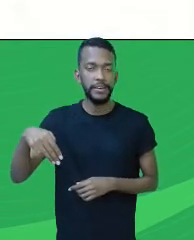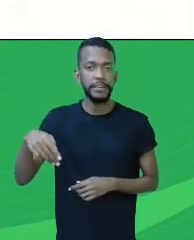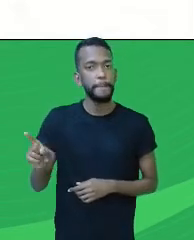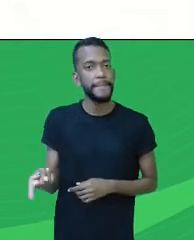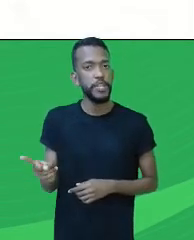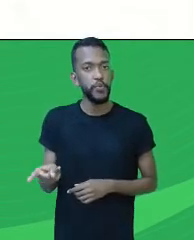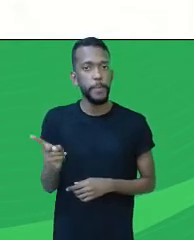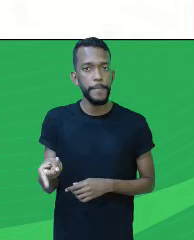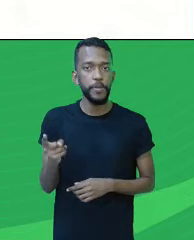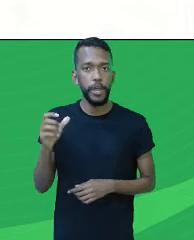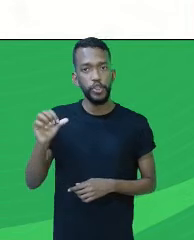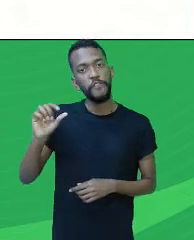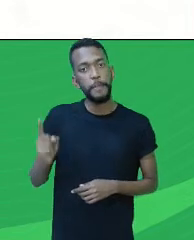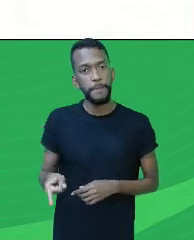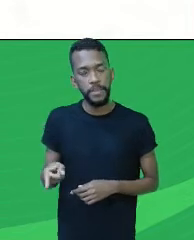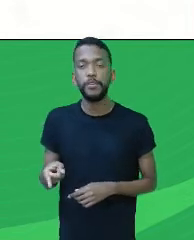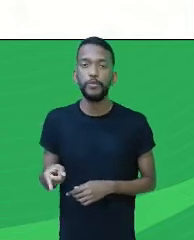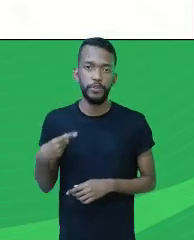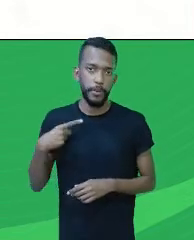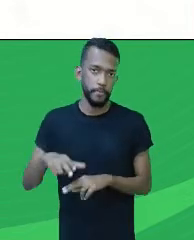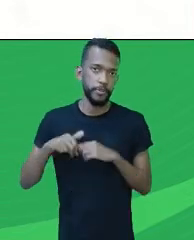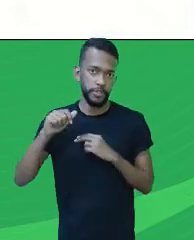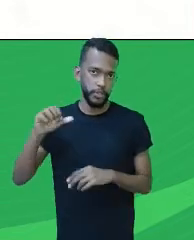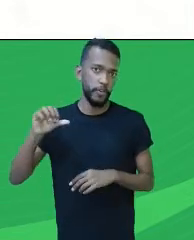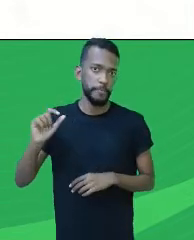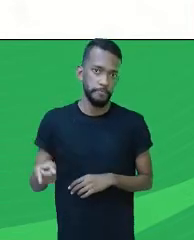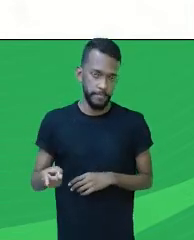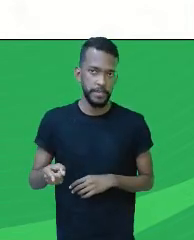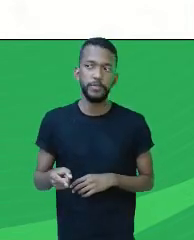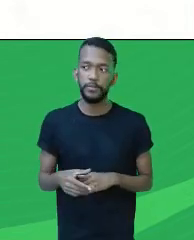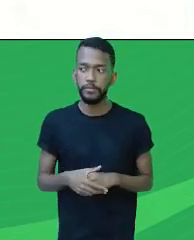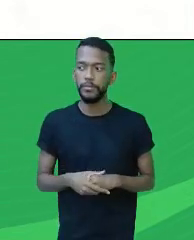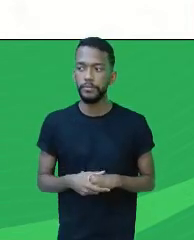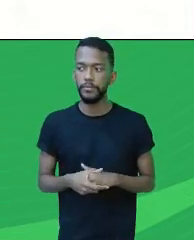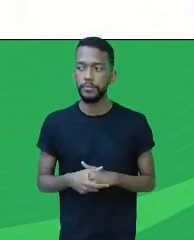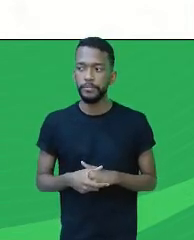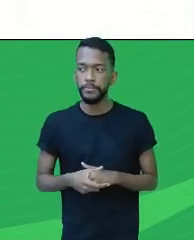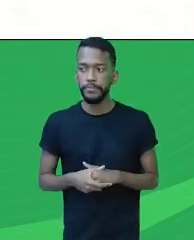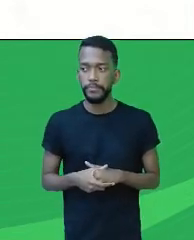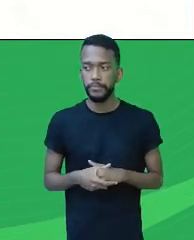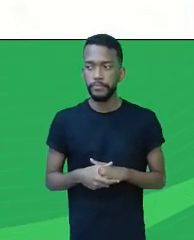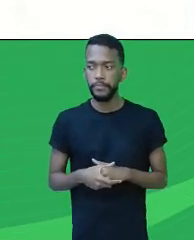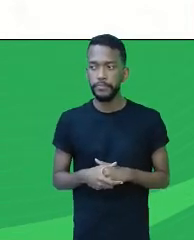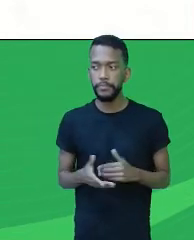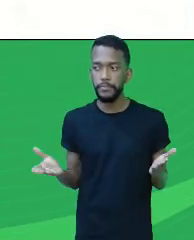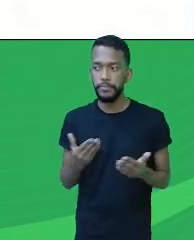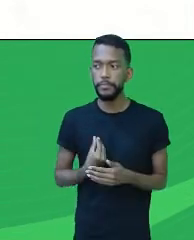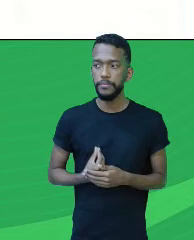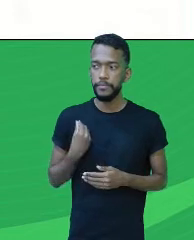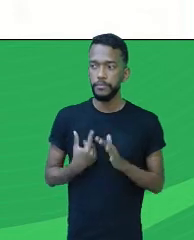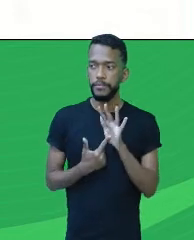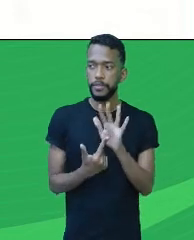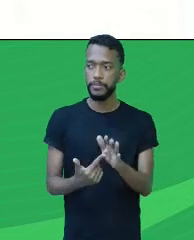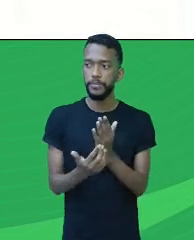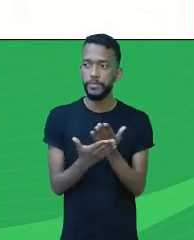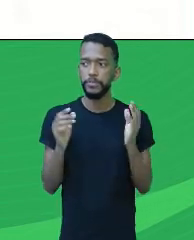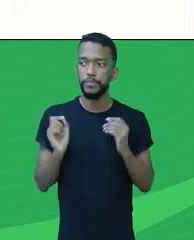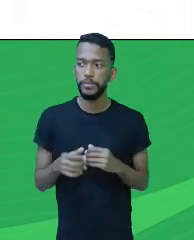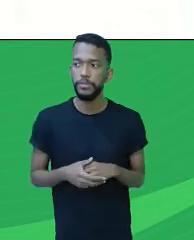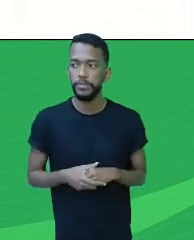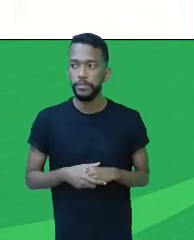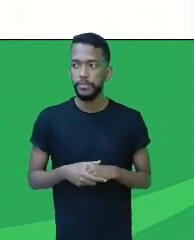milhar. Por isso que o 9 está na unidade de milhar. Olha só eu mostrando aqui para vocês. Nós estamos vendo ali